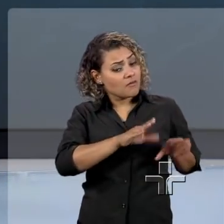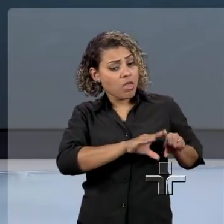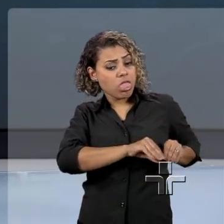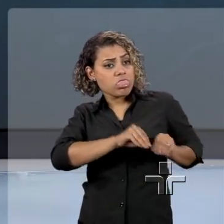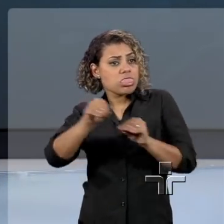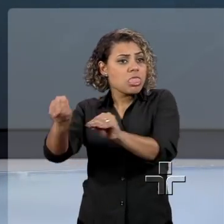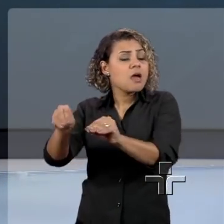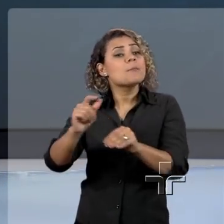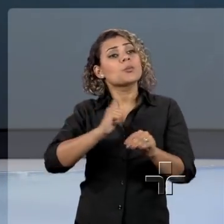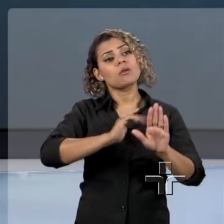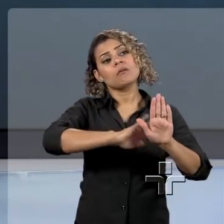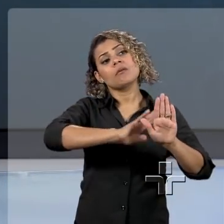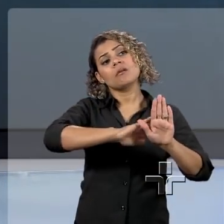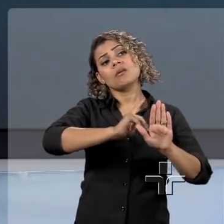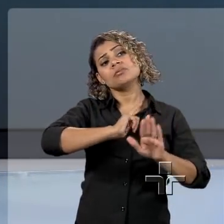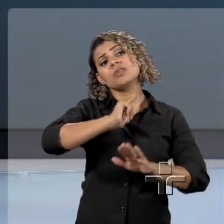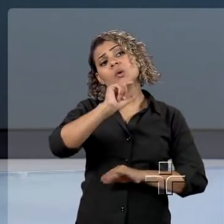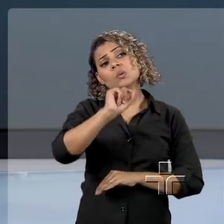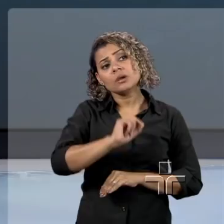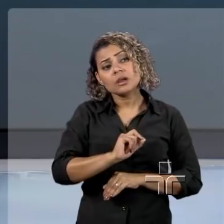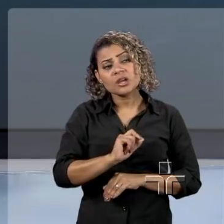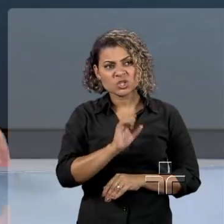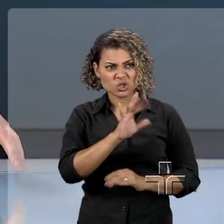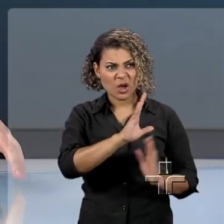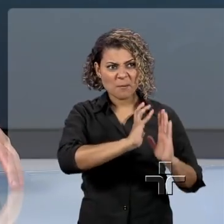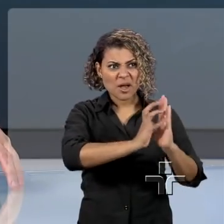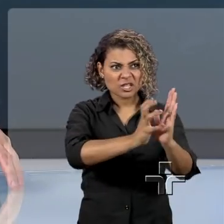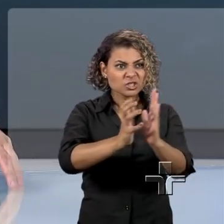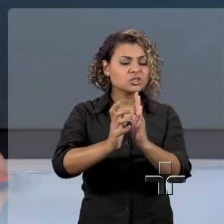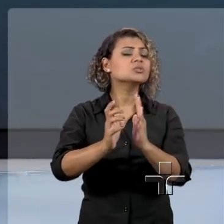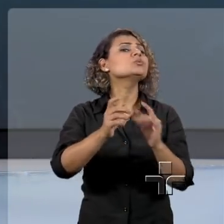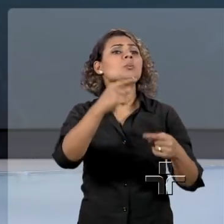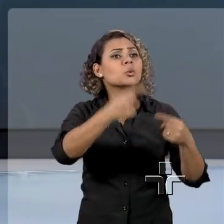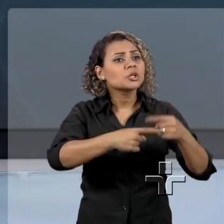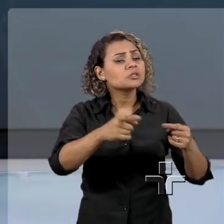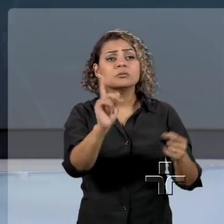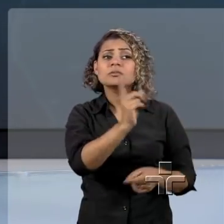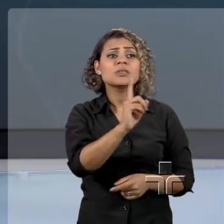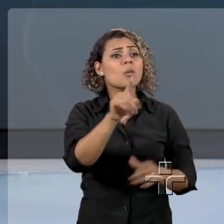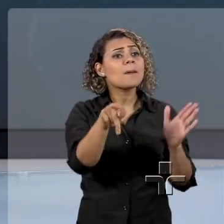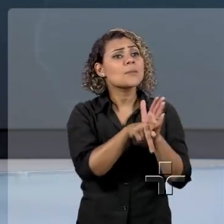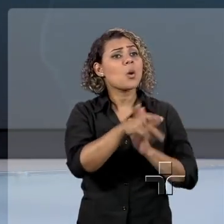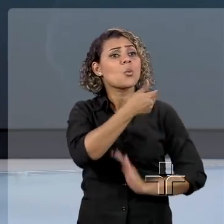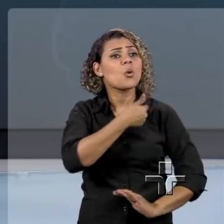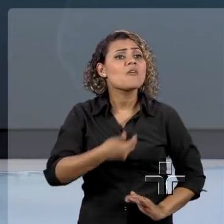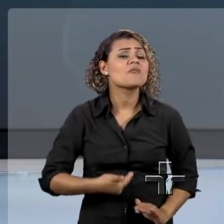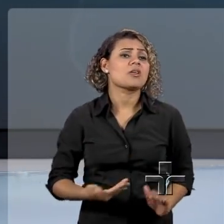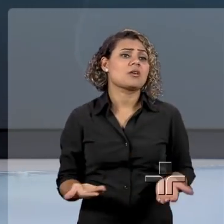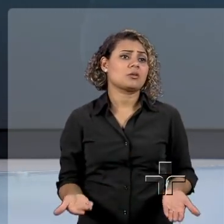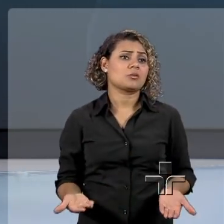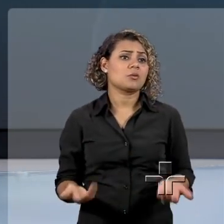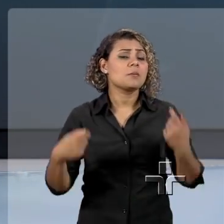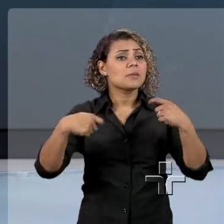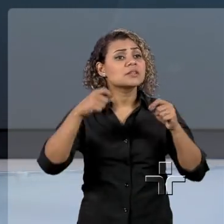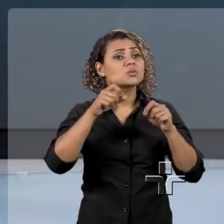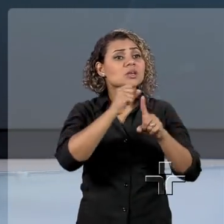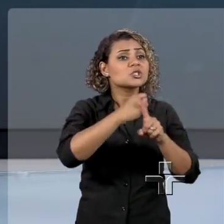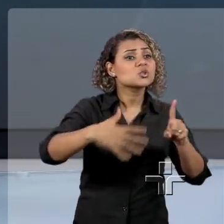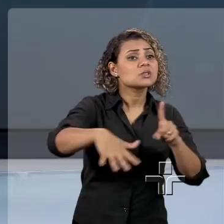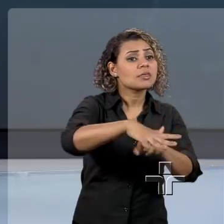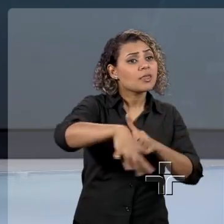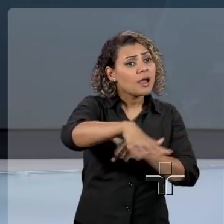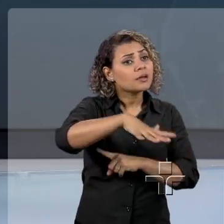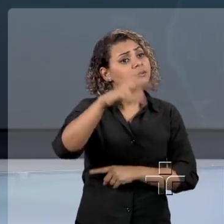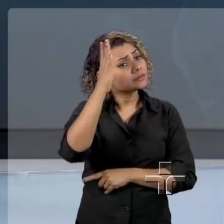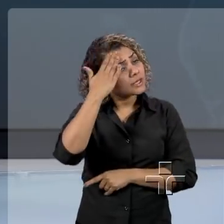tem questões ali que vale ressaltar, não são de partido ou não são questões políticas, são de Estado, dizem respeito à sociedade. E aí